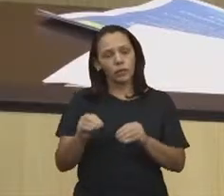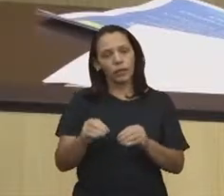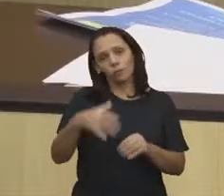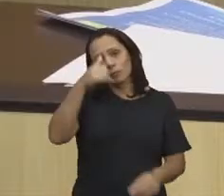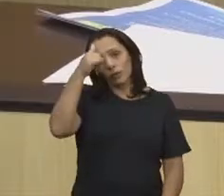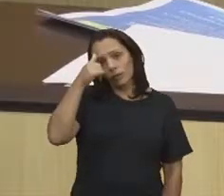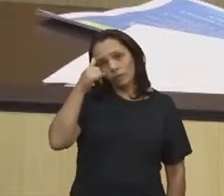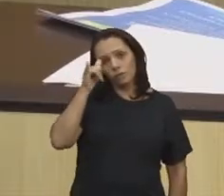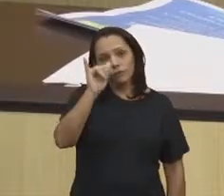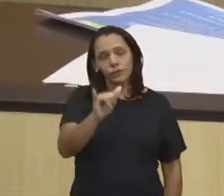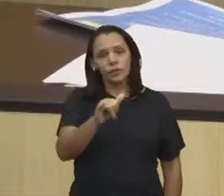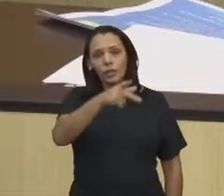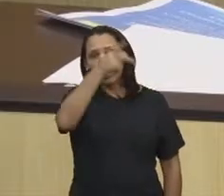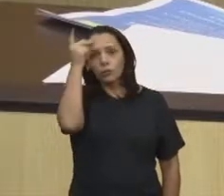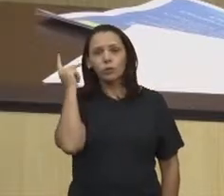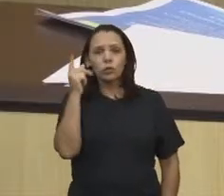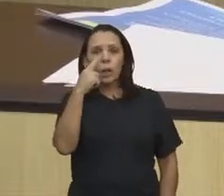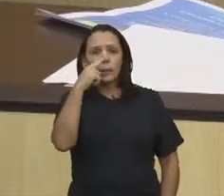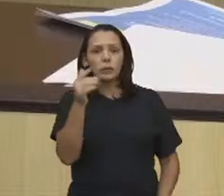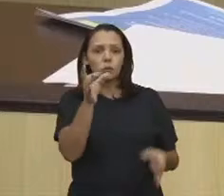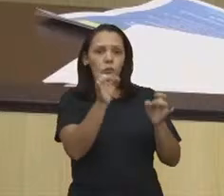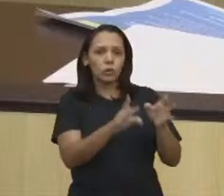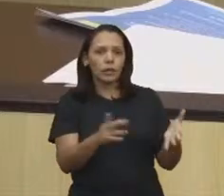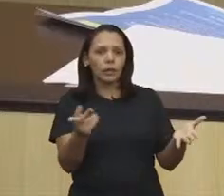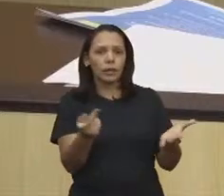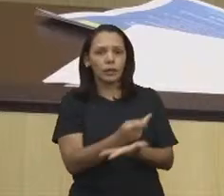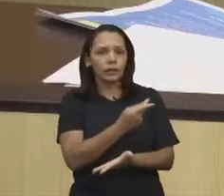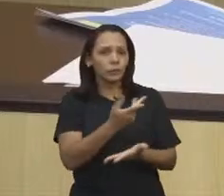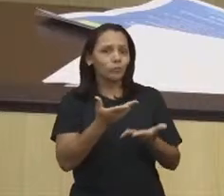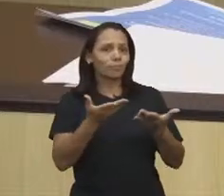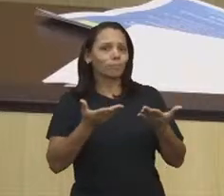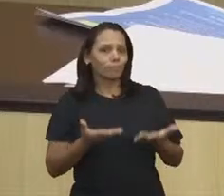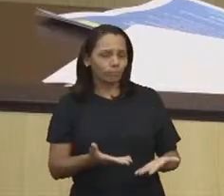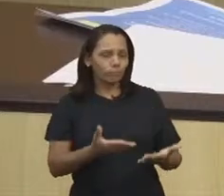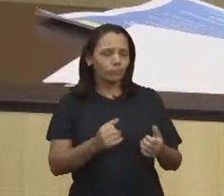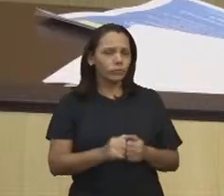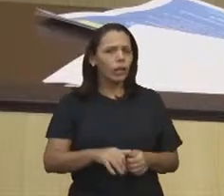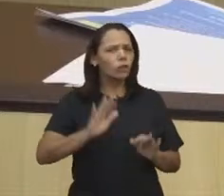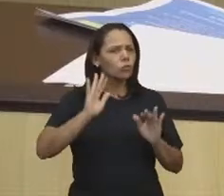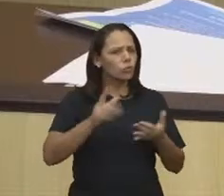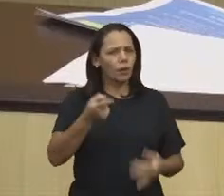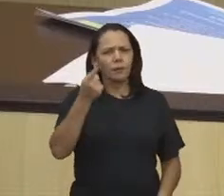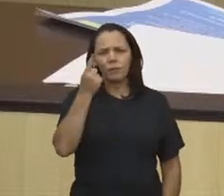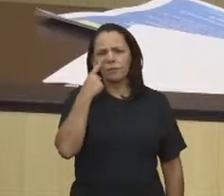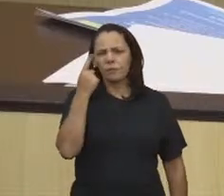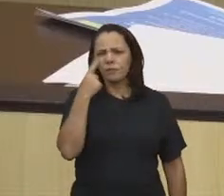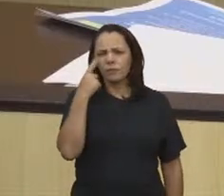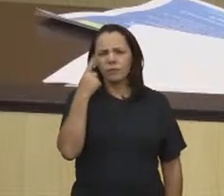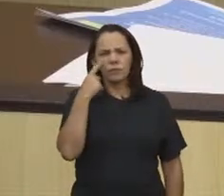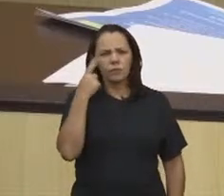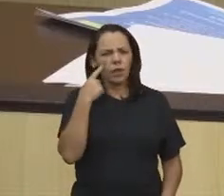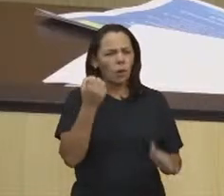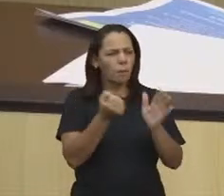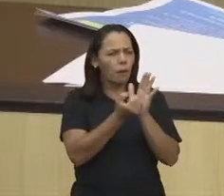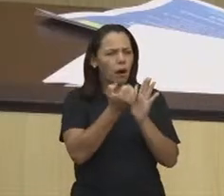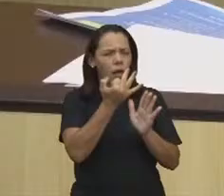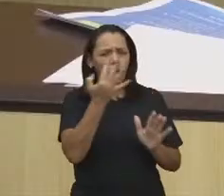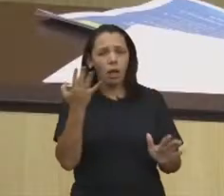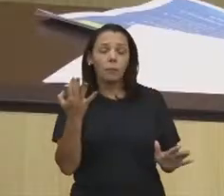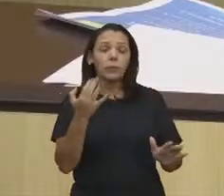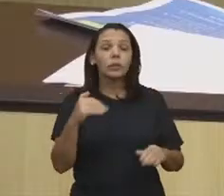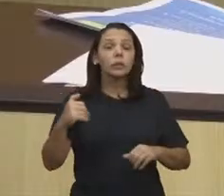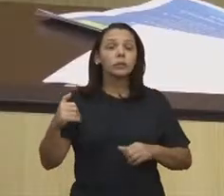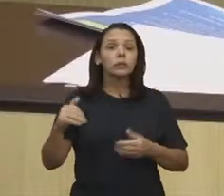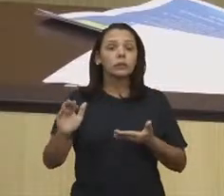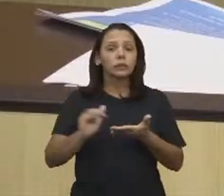evitar essas pessoas de estar descartando esse entulho, né, que eu já vi várias vezes, né, a Secretaria de Infra está lá indo